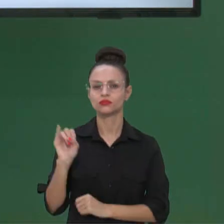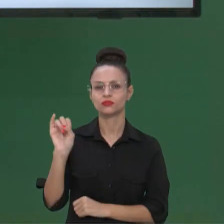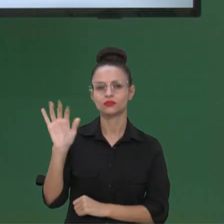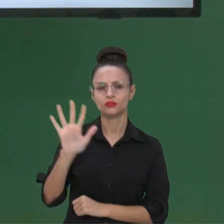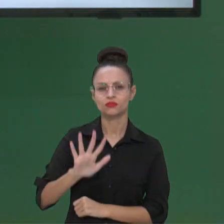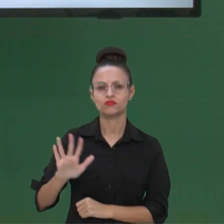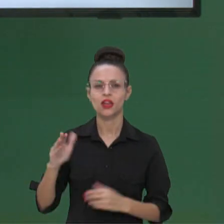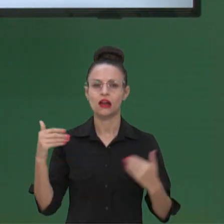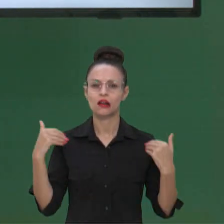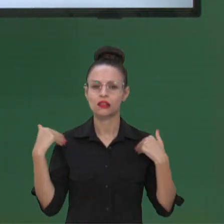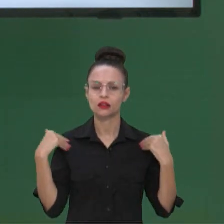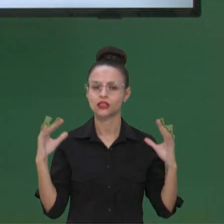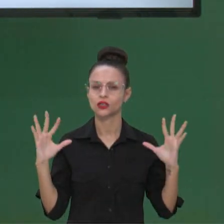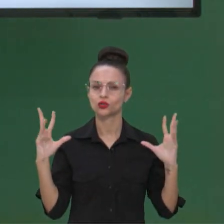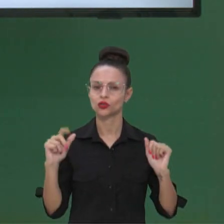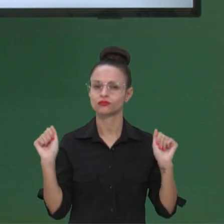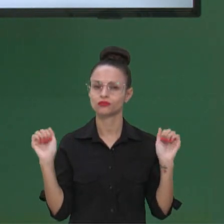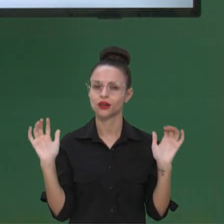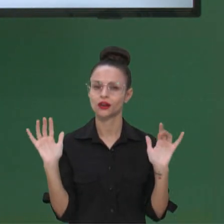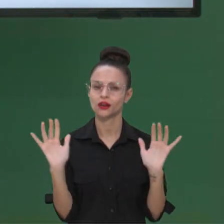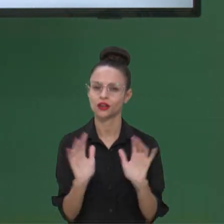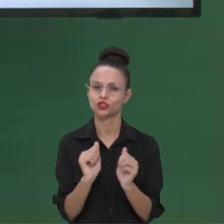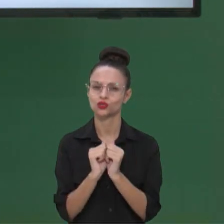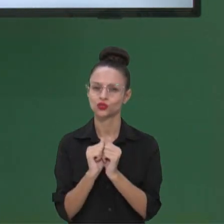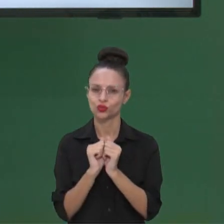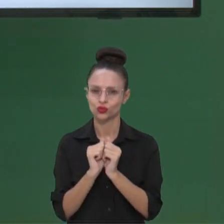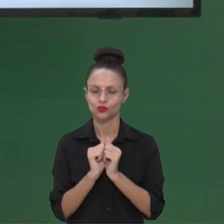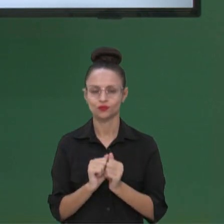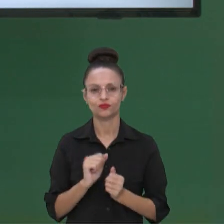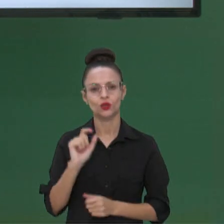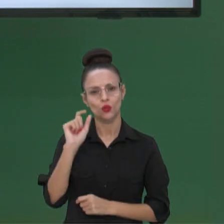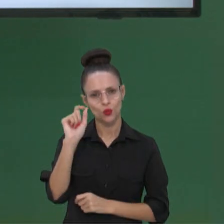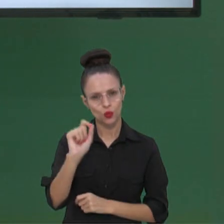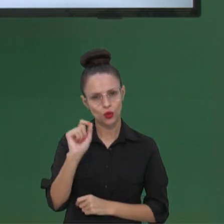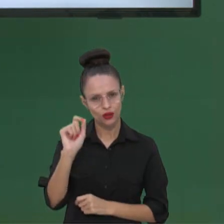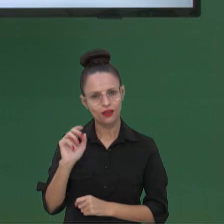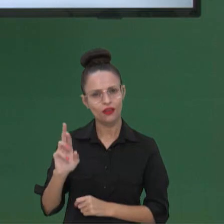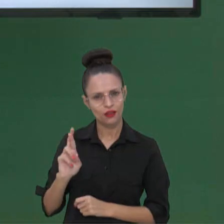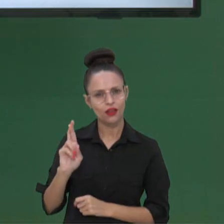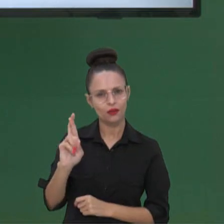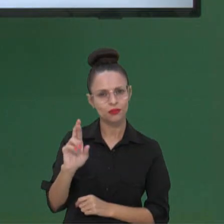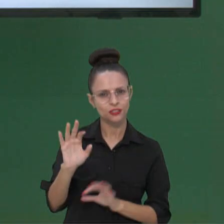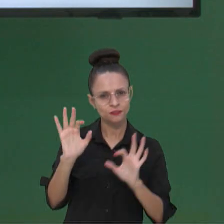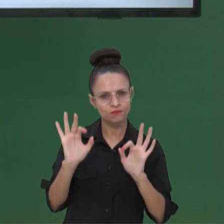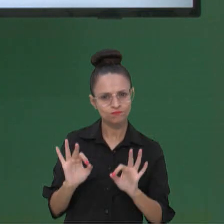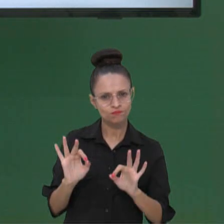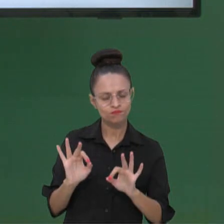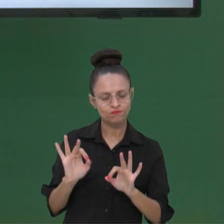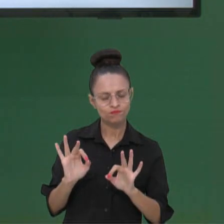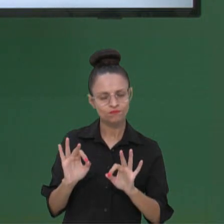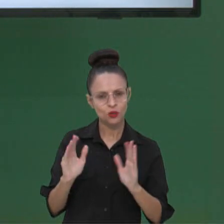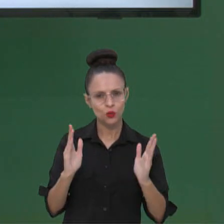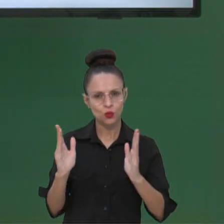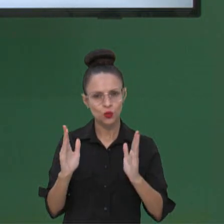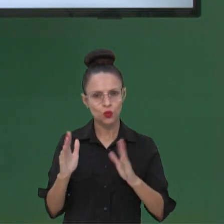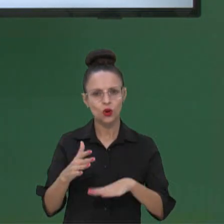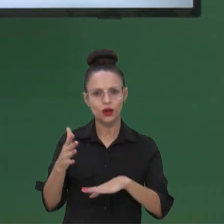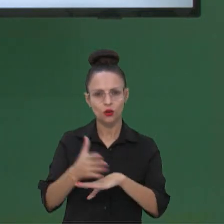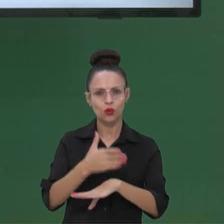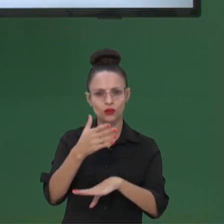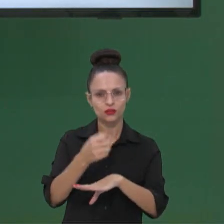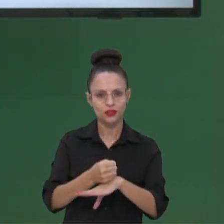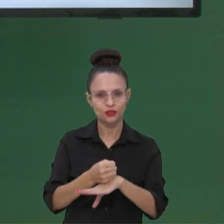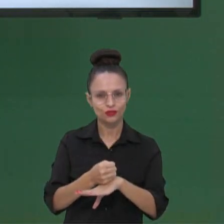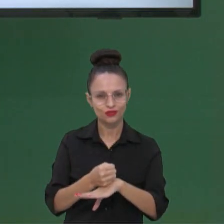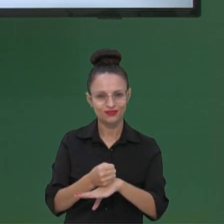de alegria, de todos juntos. Essa imagem representa a realidade da colonização inglesa na América do Norte? Você viu